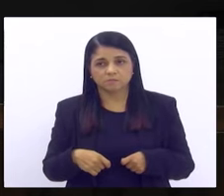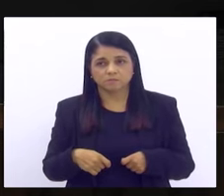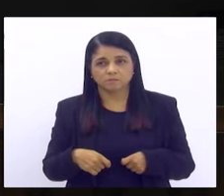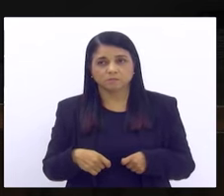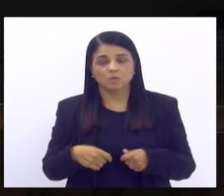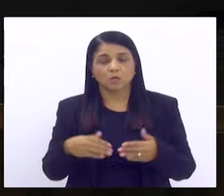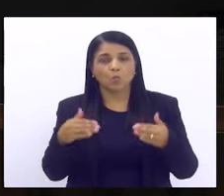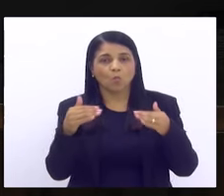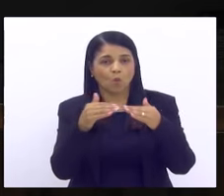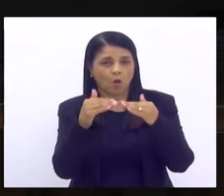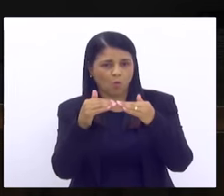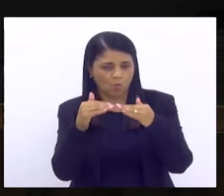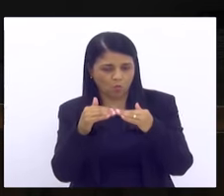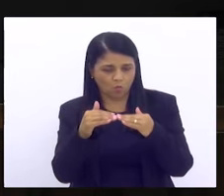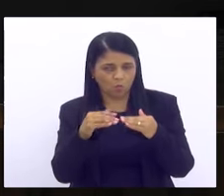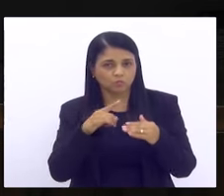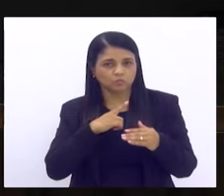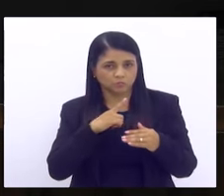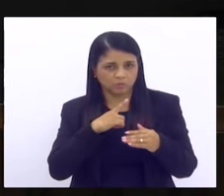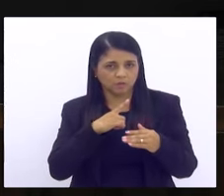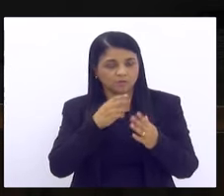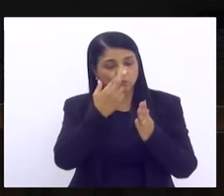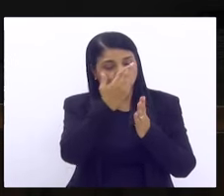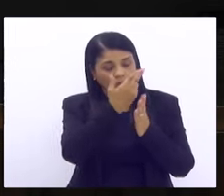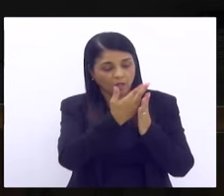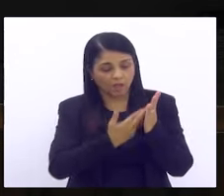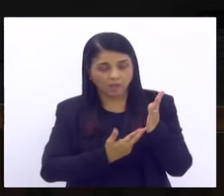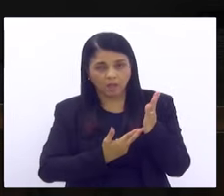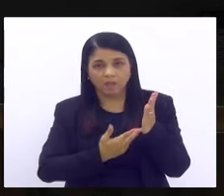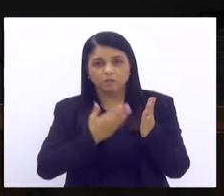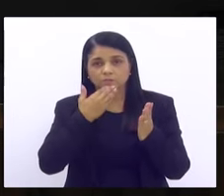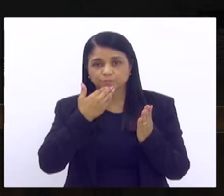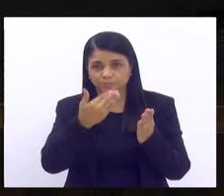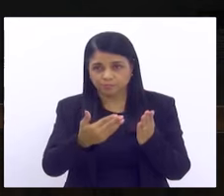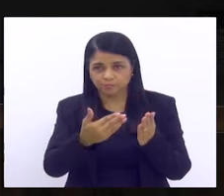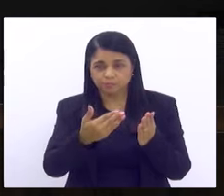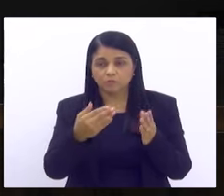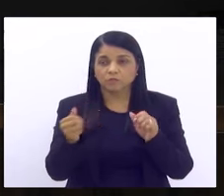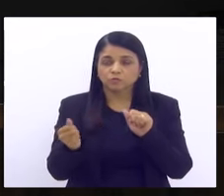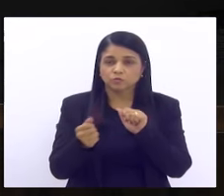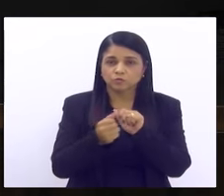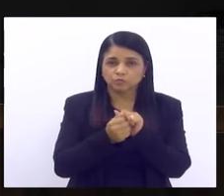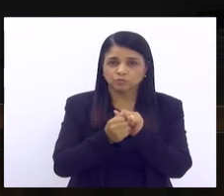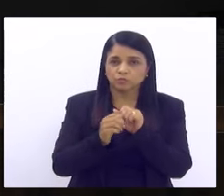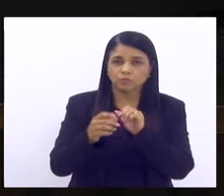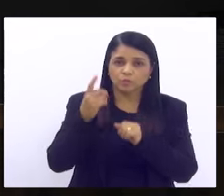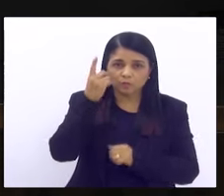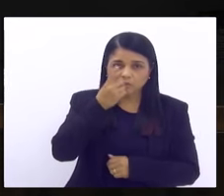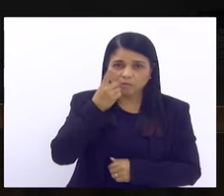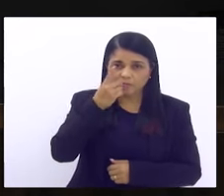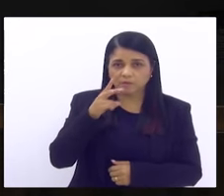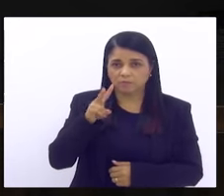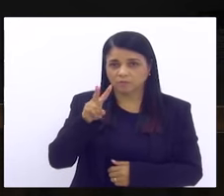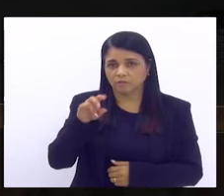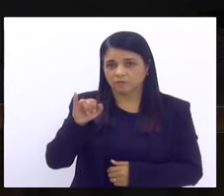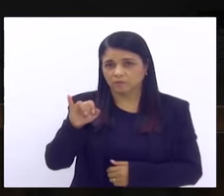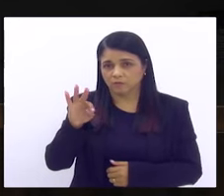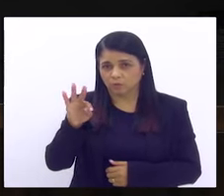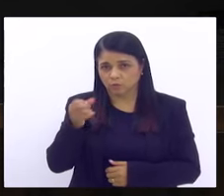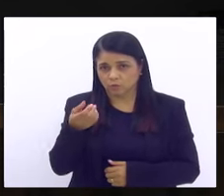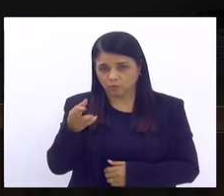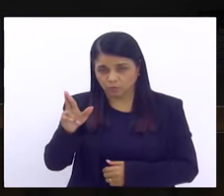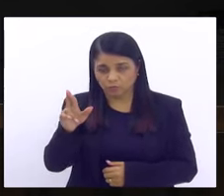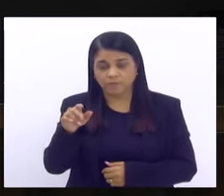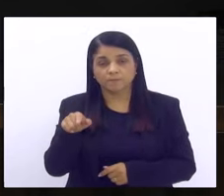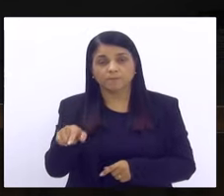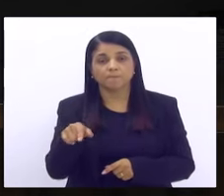um acordo, deputado Rodrigo Amorim, no requerimento, junto ao autor e o requerente. Sim, presidente. E